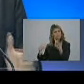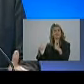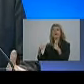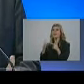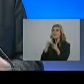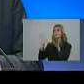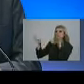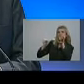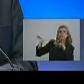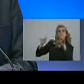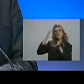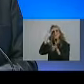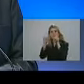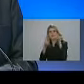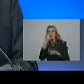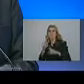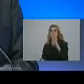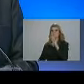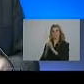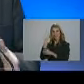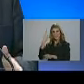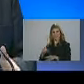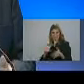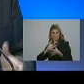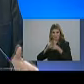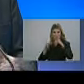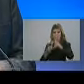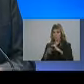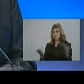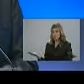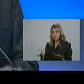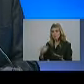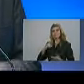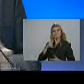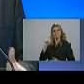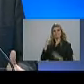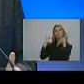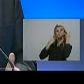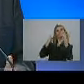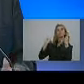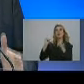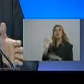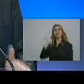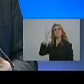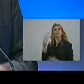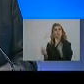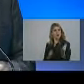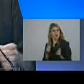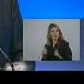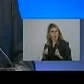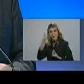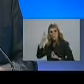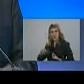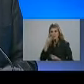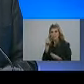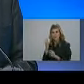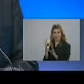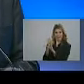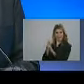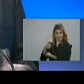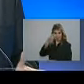e conquistar a sede dos Jogos Olímpicos para o Rio. Hoje, eu estou muito preocupado com o futuro e com a situação das finanças da